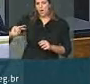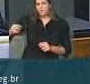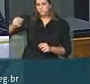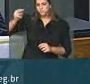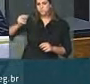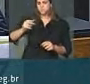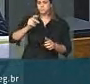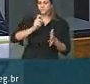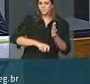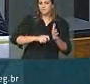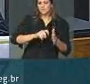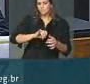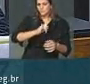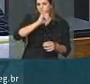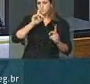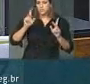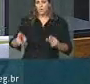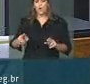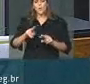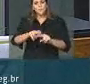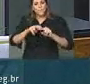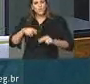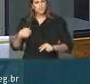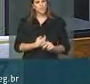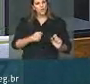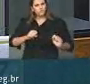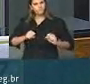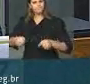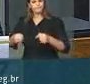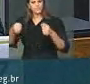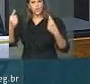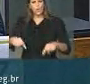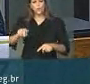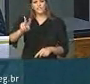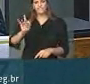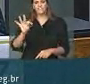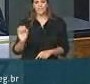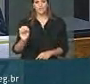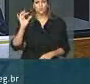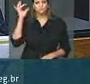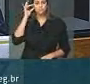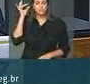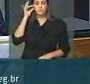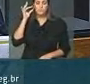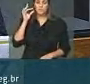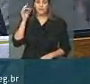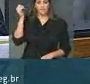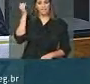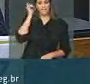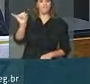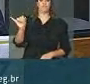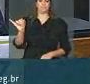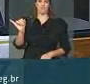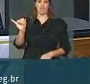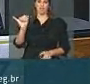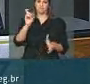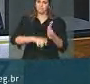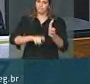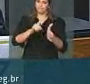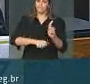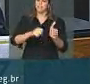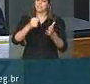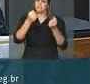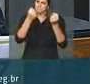que derrubar o veto da presidente Dilma para evitar que a carga tributária, que é extremamente